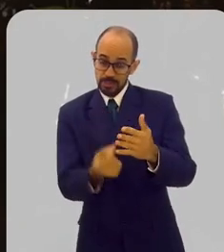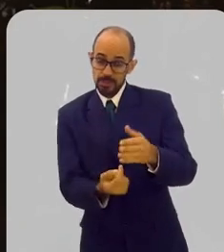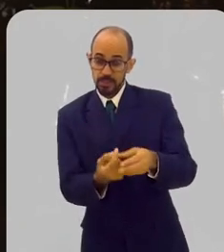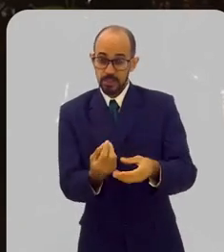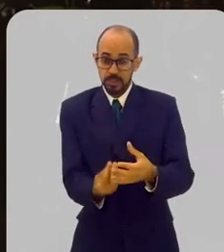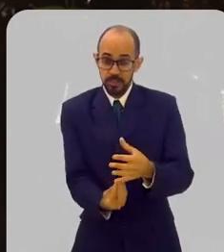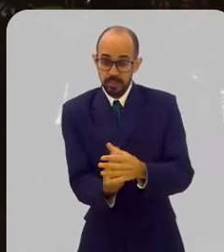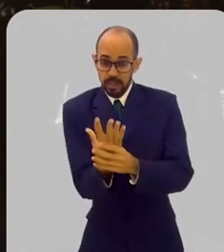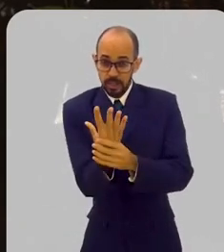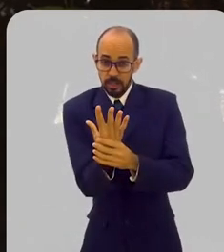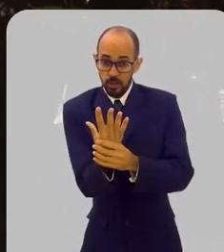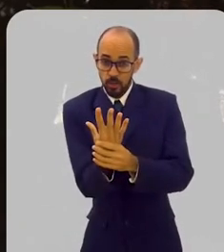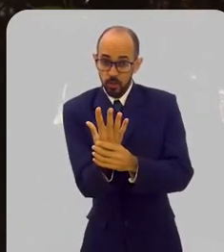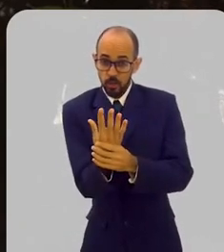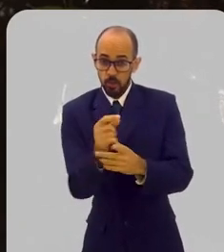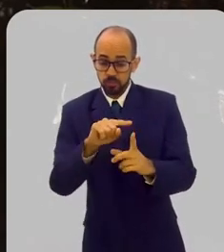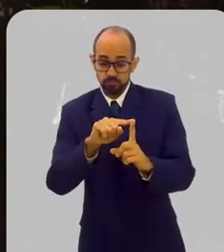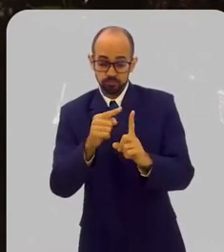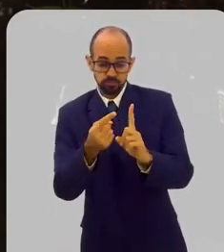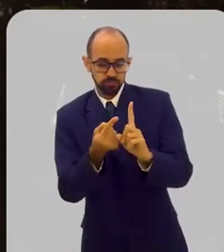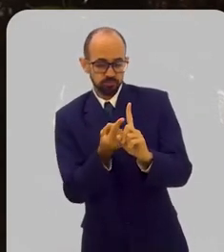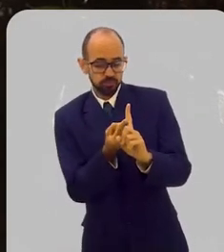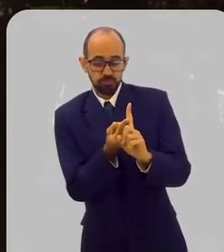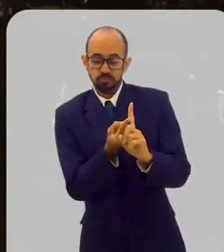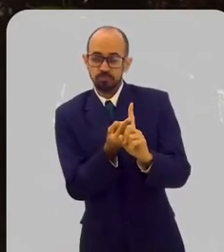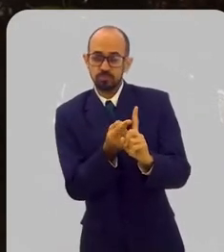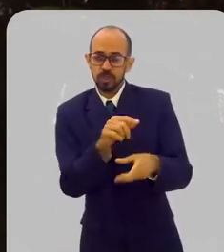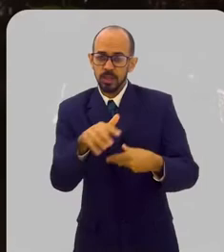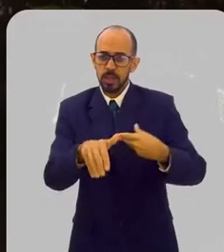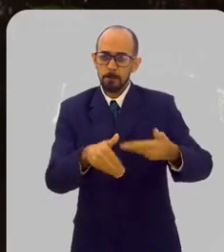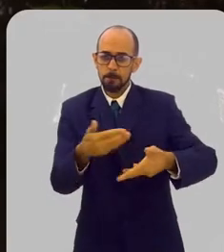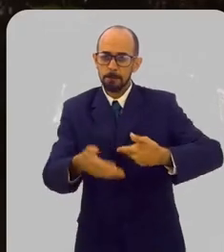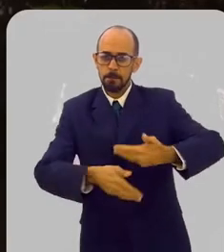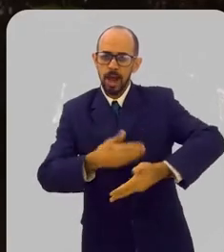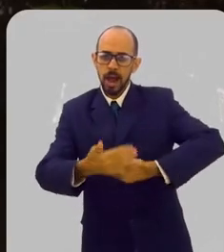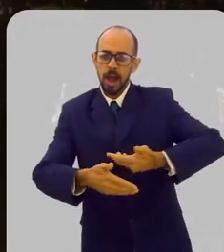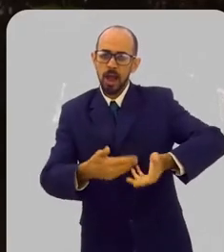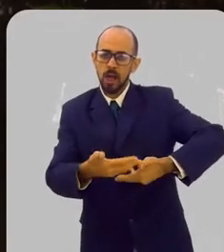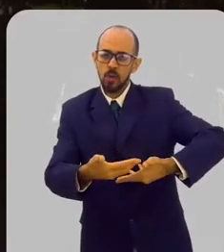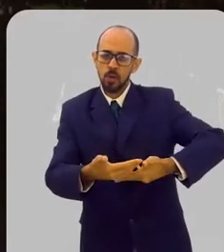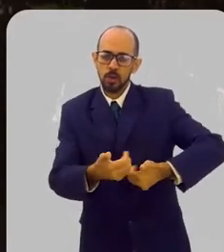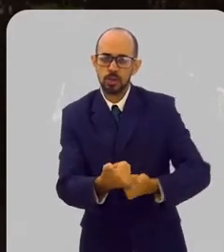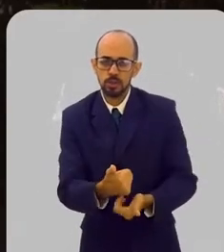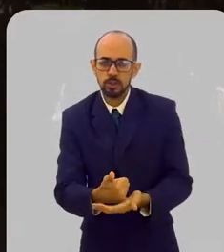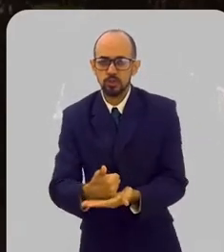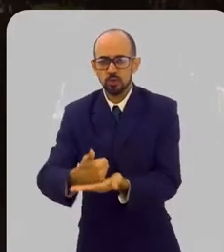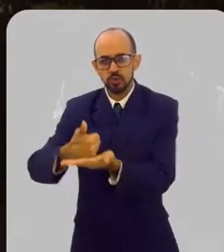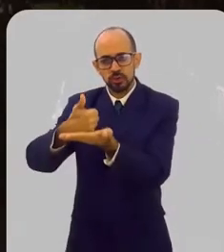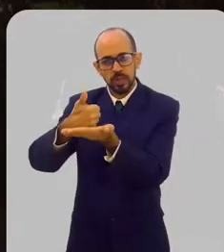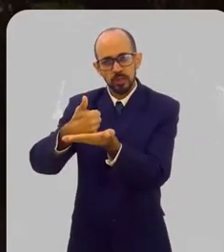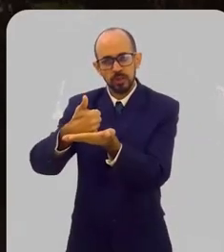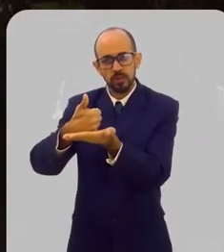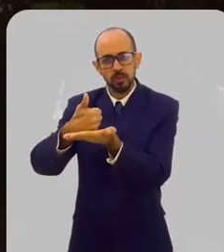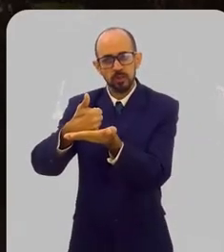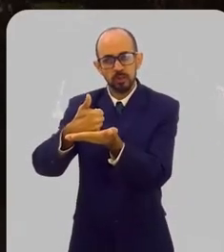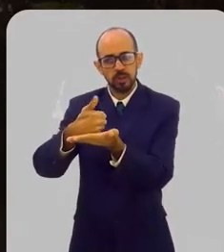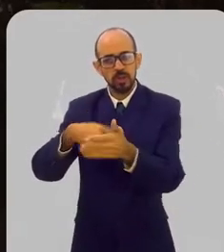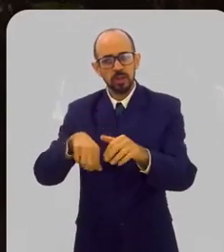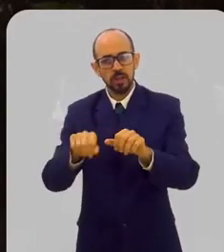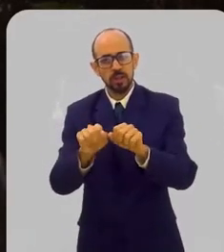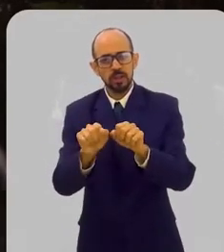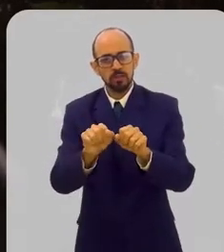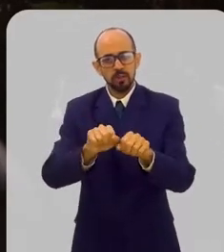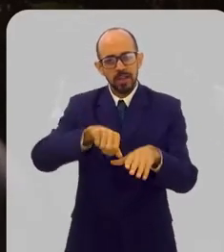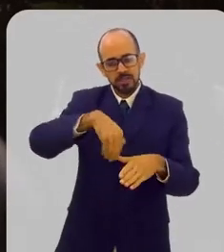que gestam, mãos que embalam, mãos que sustentam, mãos que